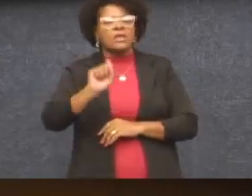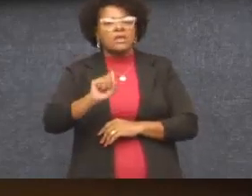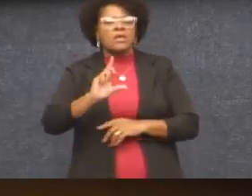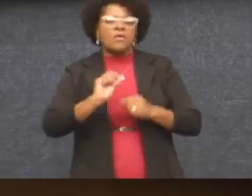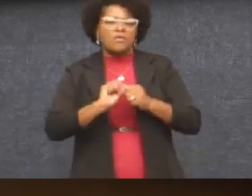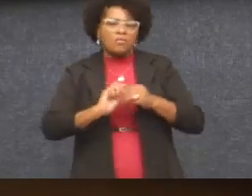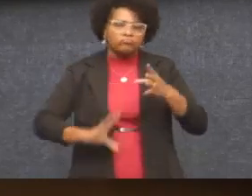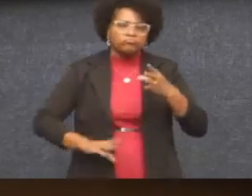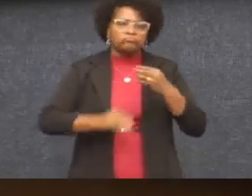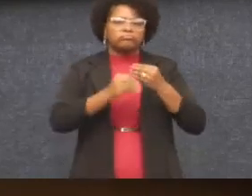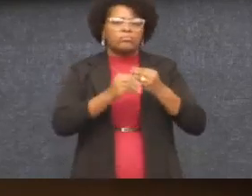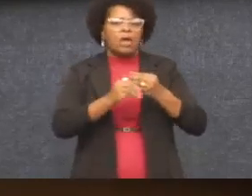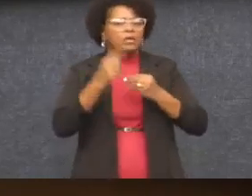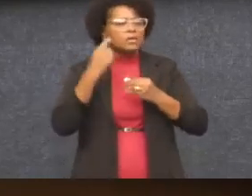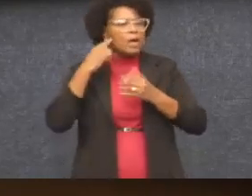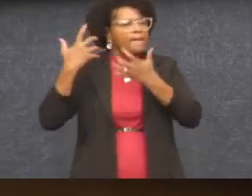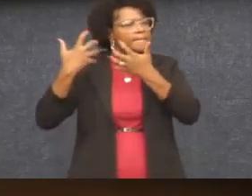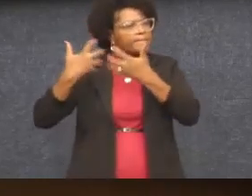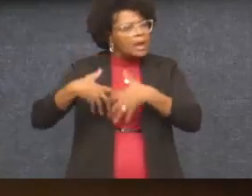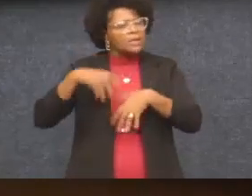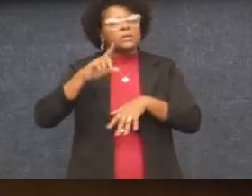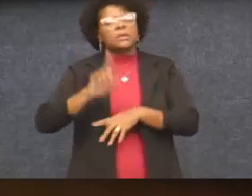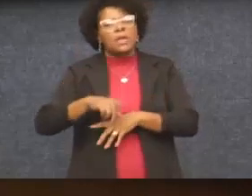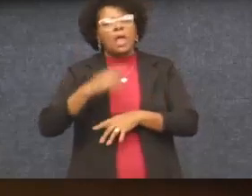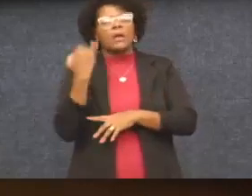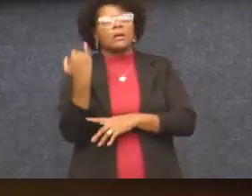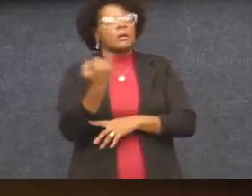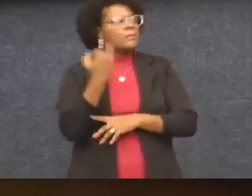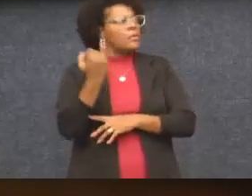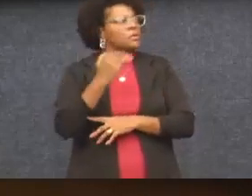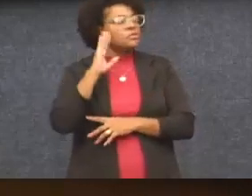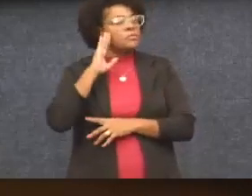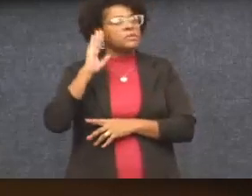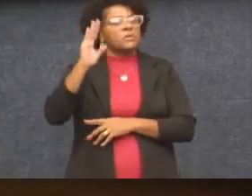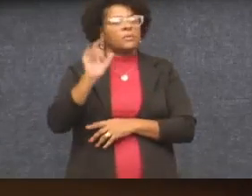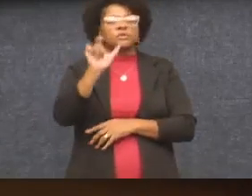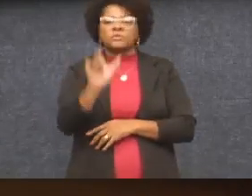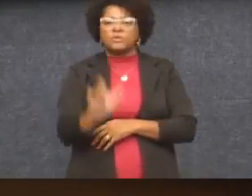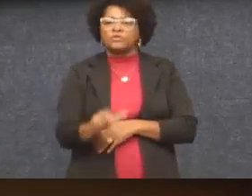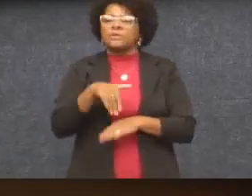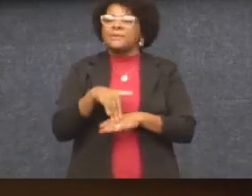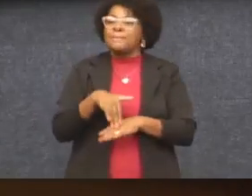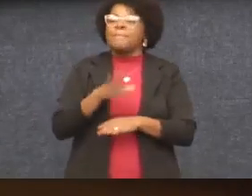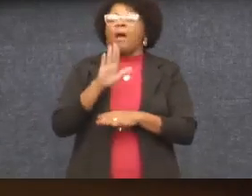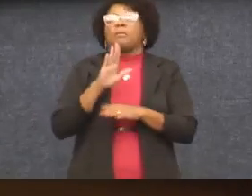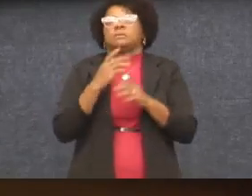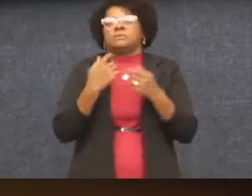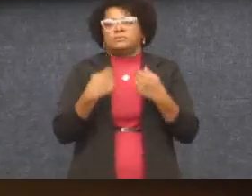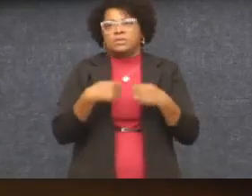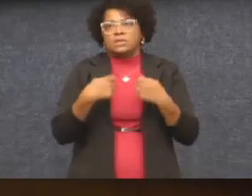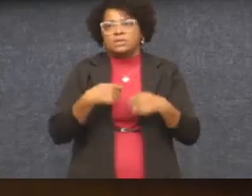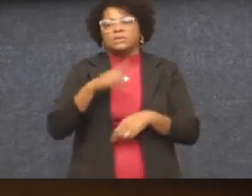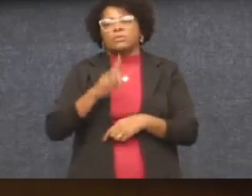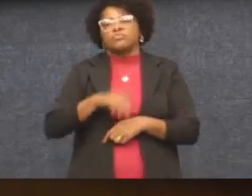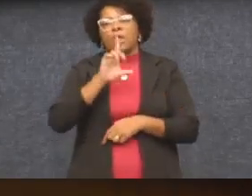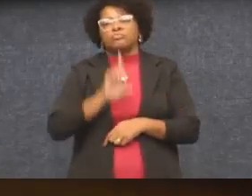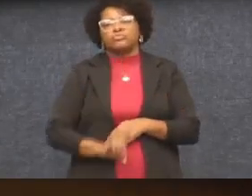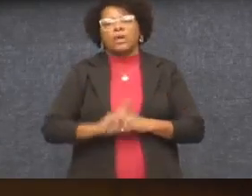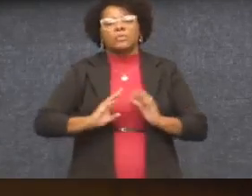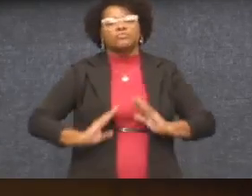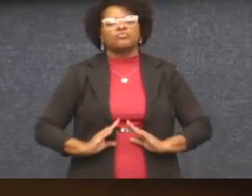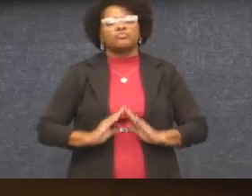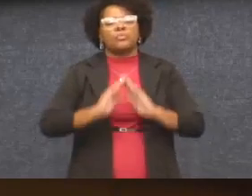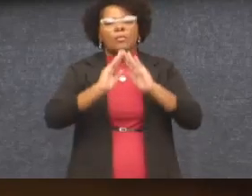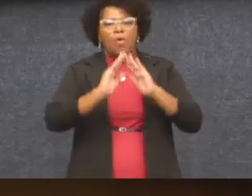e pensem sobre elas, que são emendas importantes, principalmente para as pessoas que mais precisam, que é o direito de morar